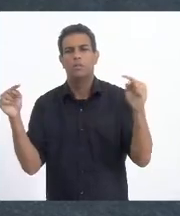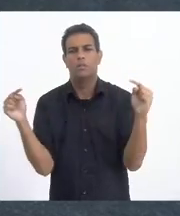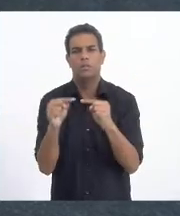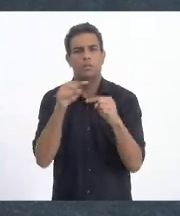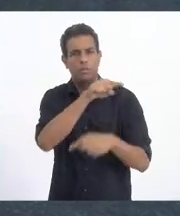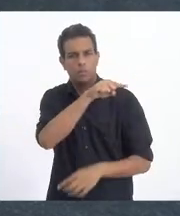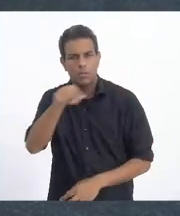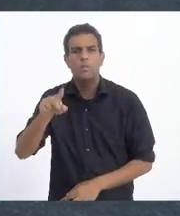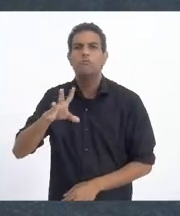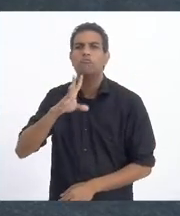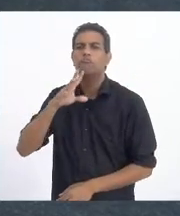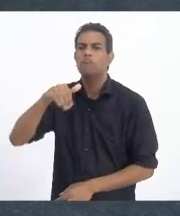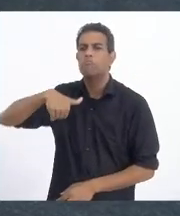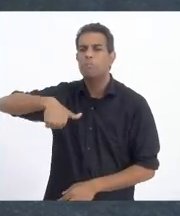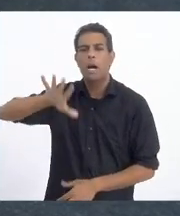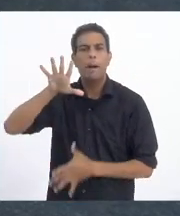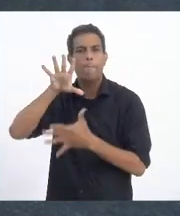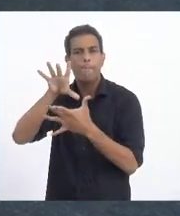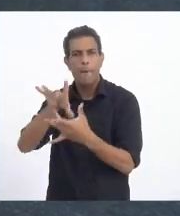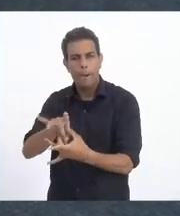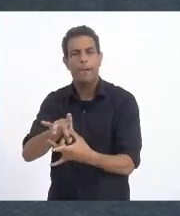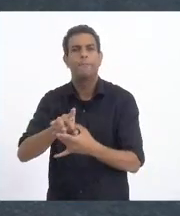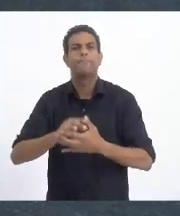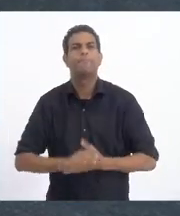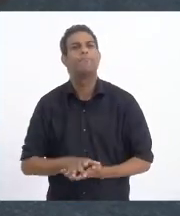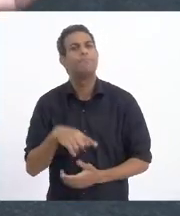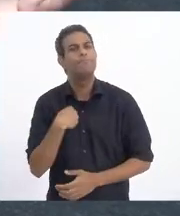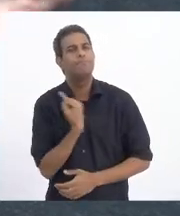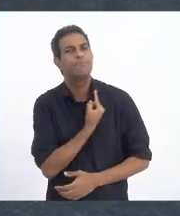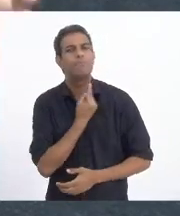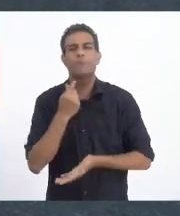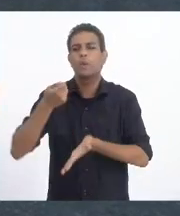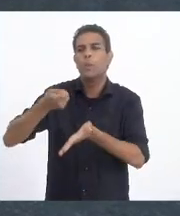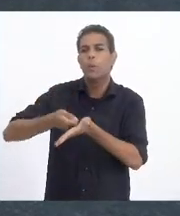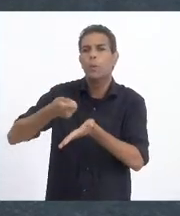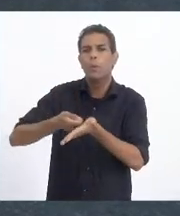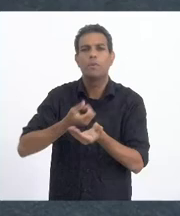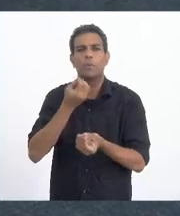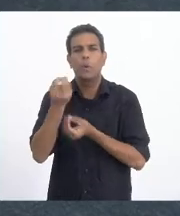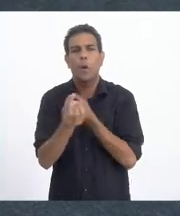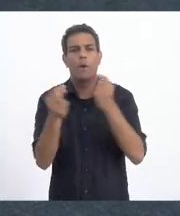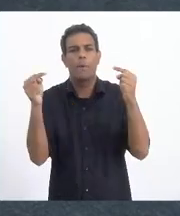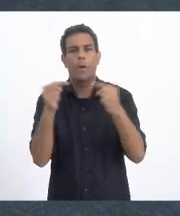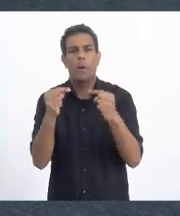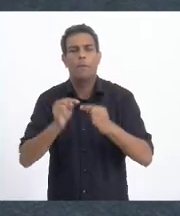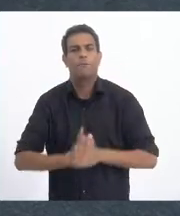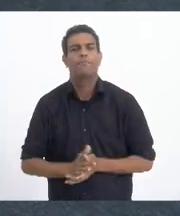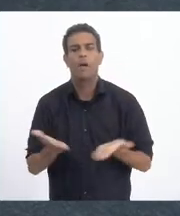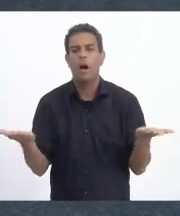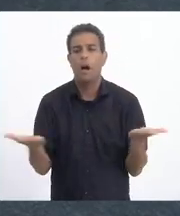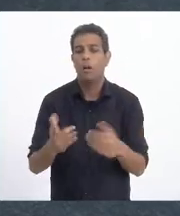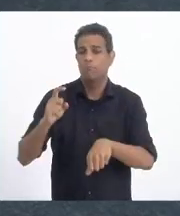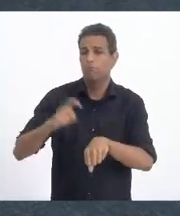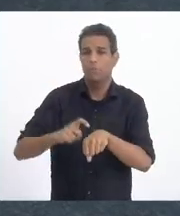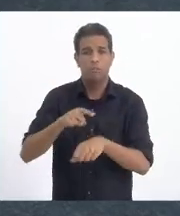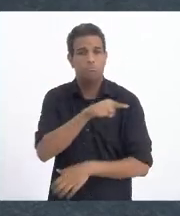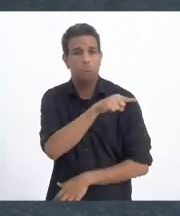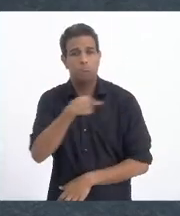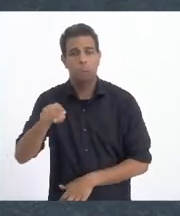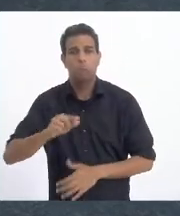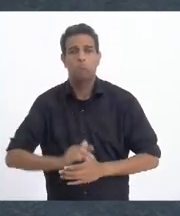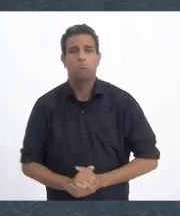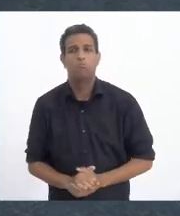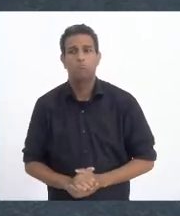Os senhores darão o melhor encaminhamento possível e nós cobraremos esses encaminhamentos. Agora, é preciso lembrar o